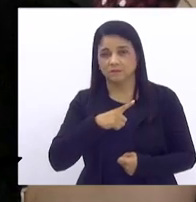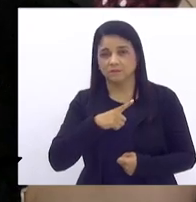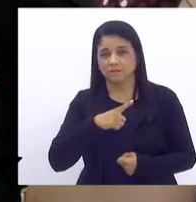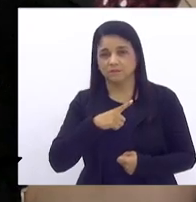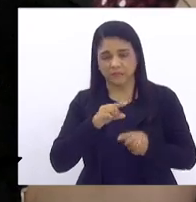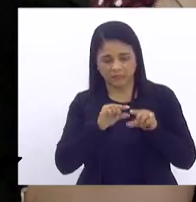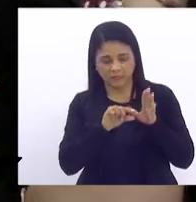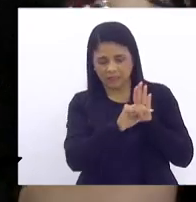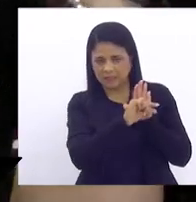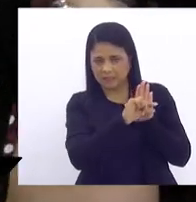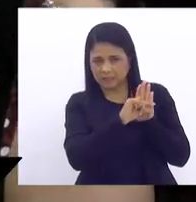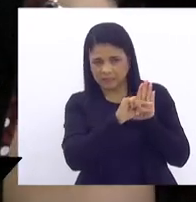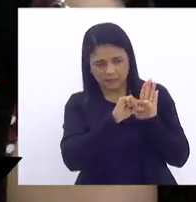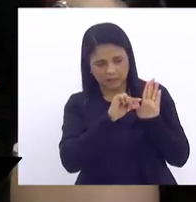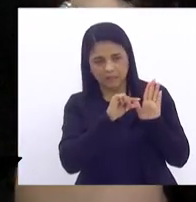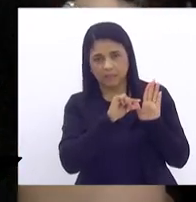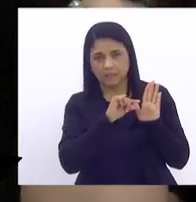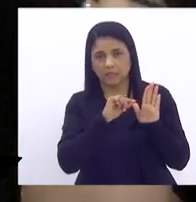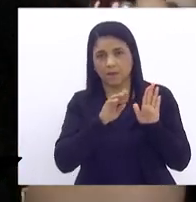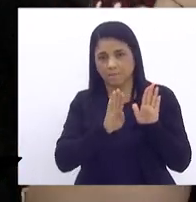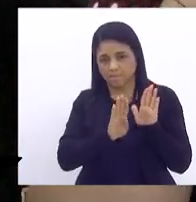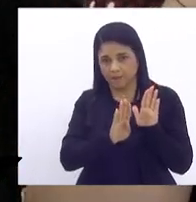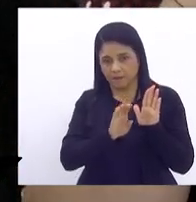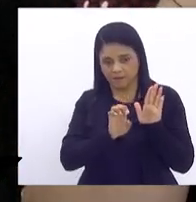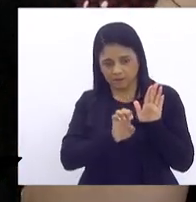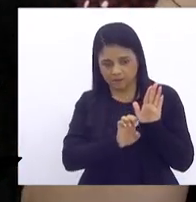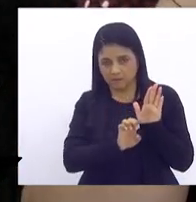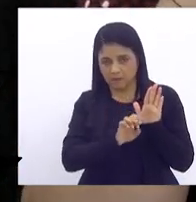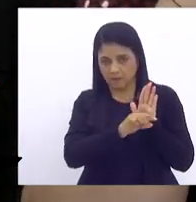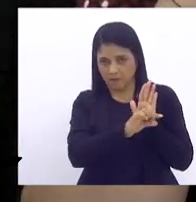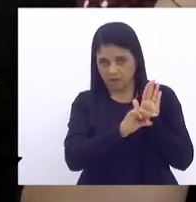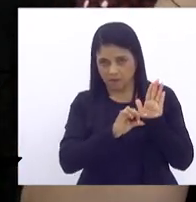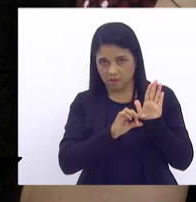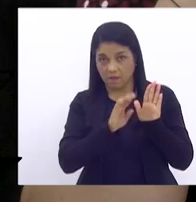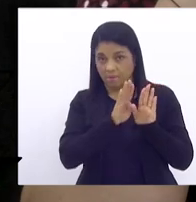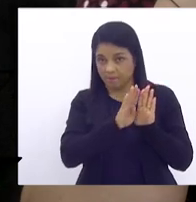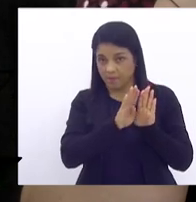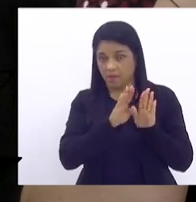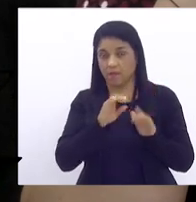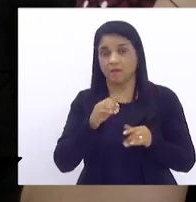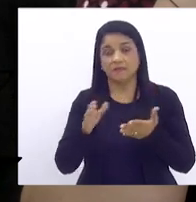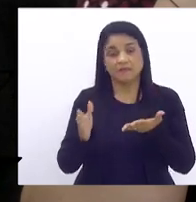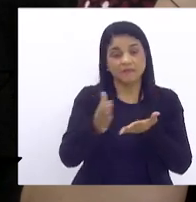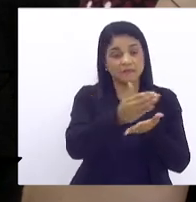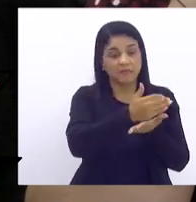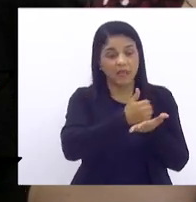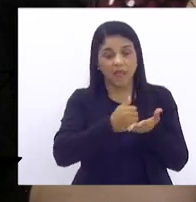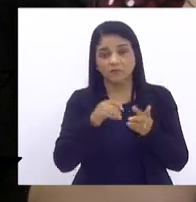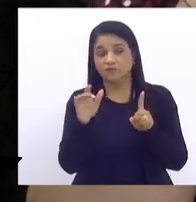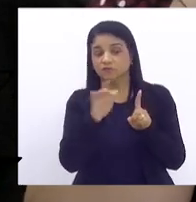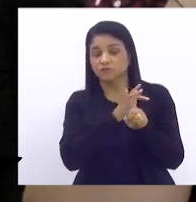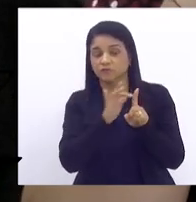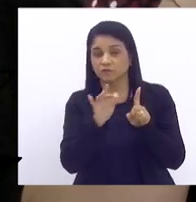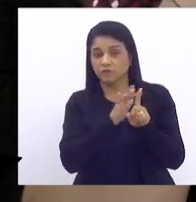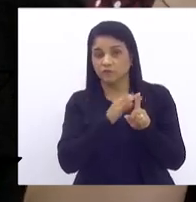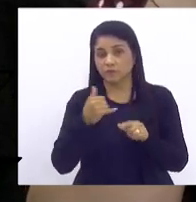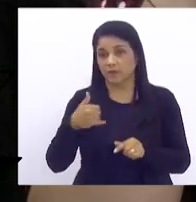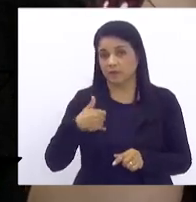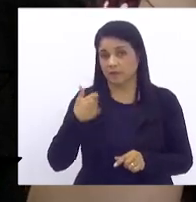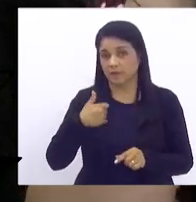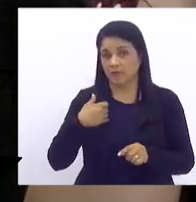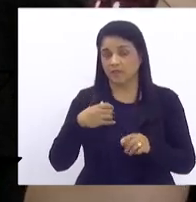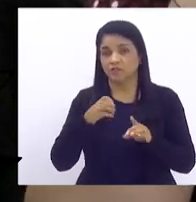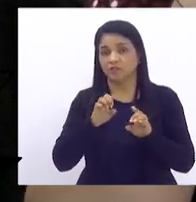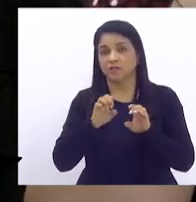linha B e C, na B, dados da vítima, idade,